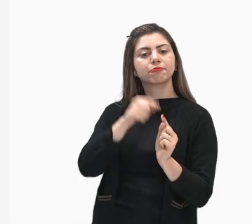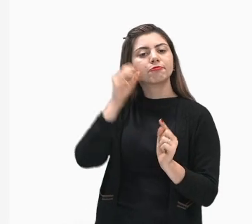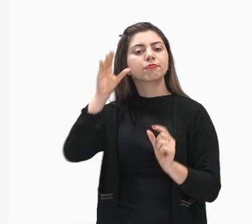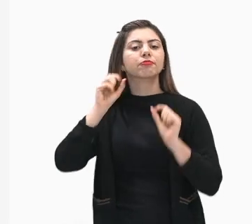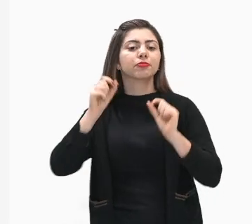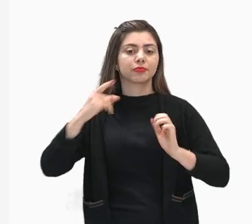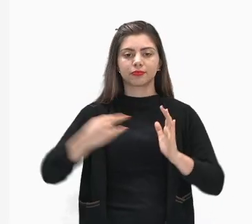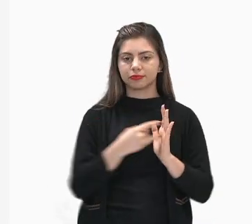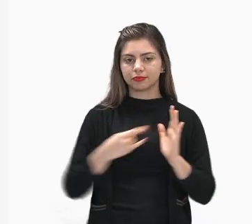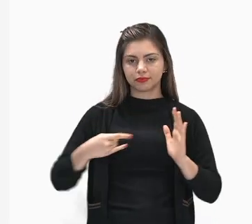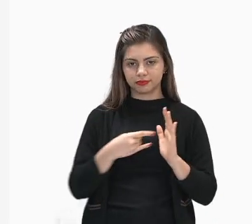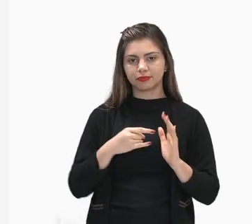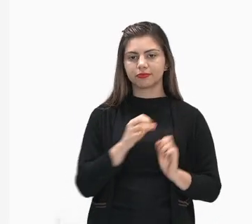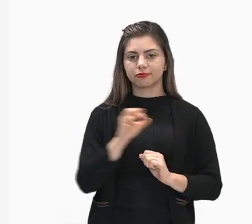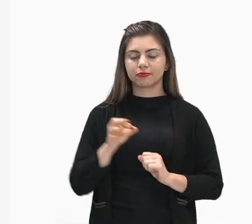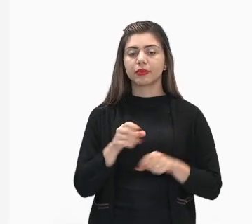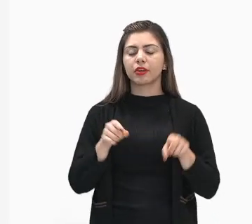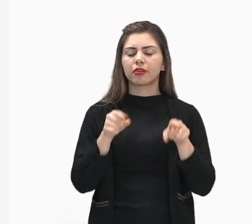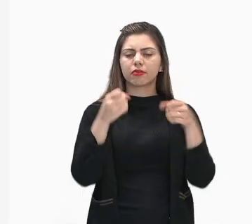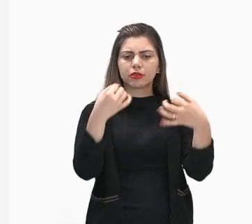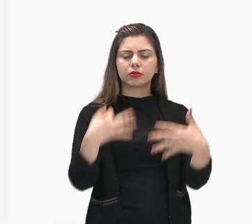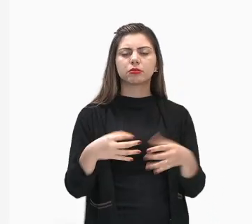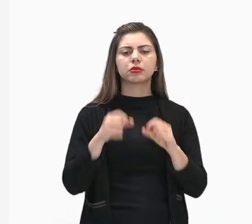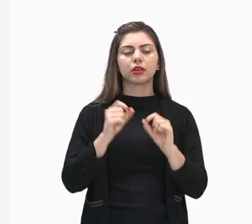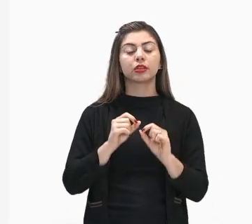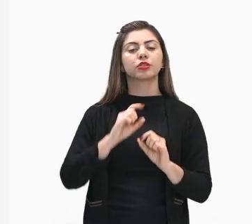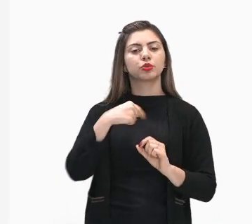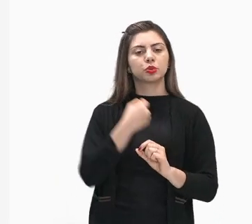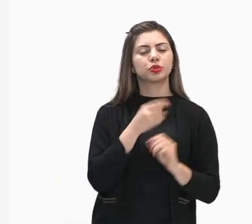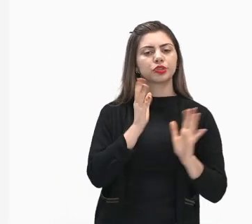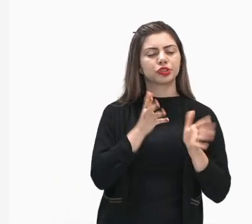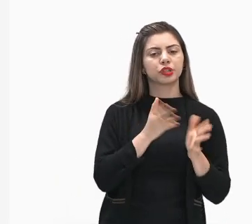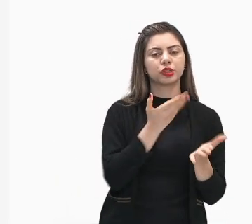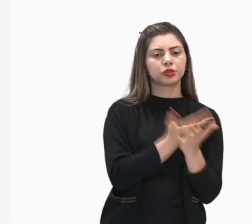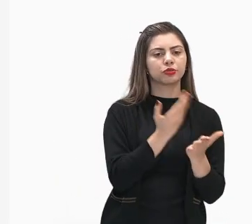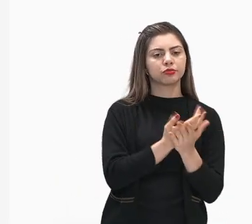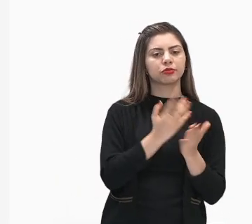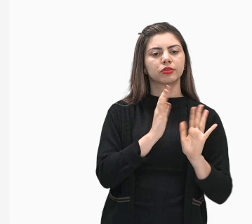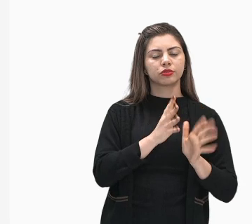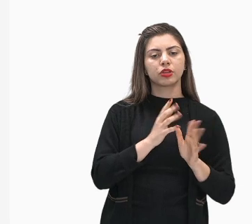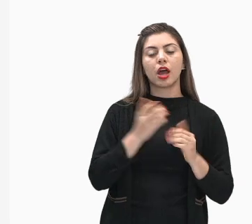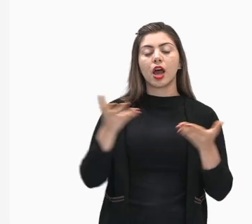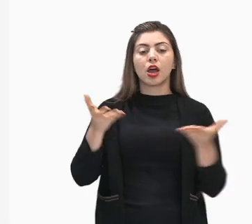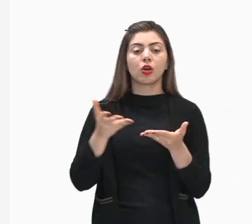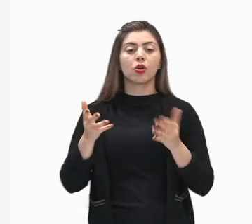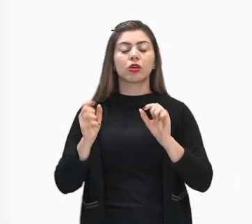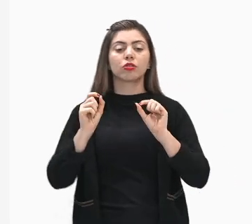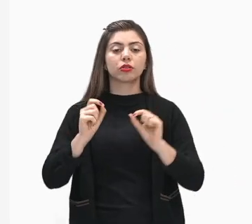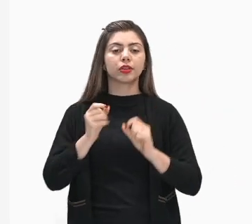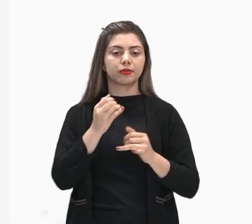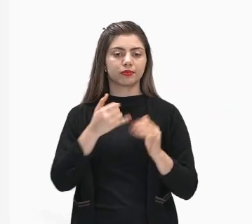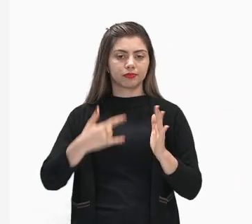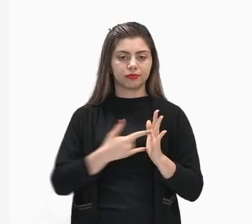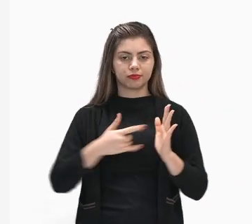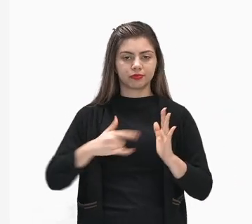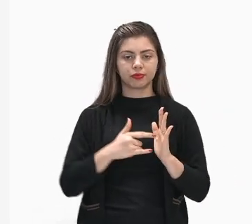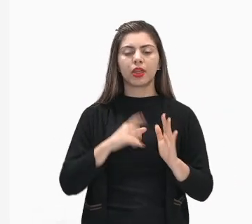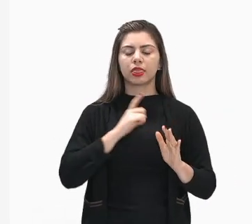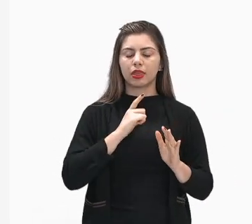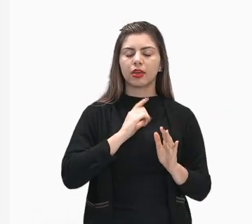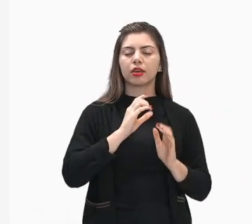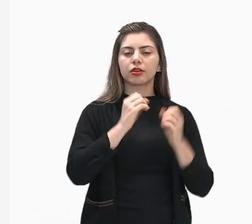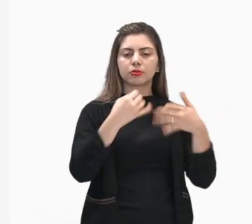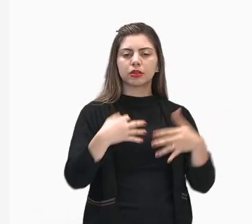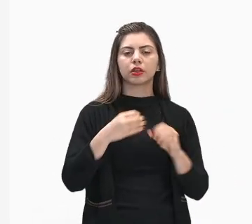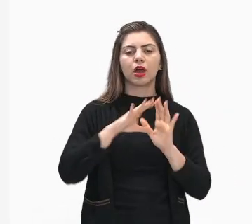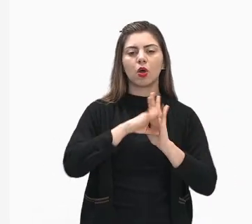é eletromagnetismo. Saímos lá da eletrodinâmica e agora entramos no eletromagnetismo, com seus conceitos